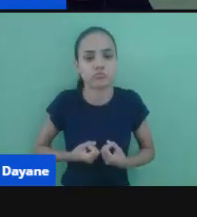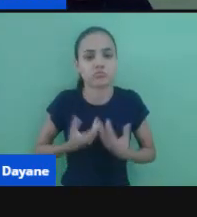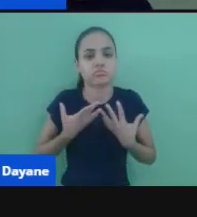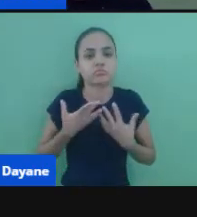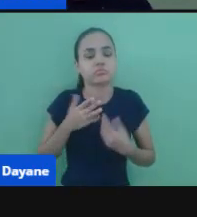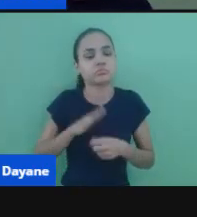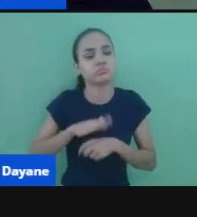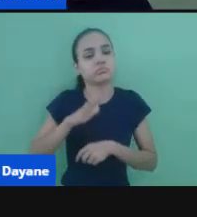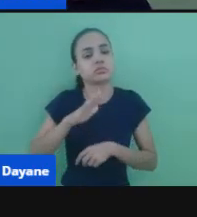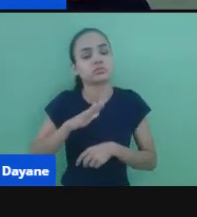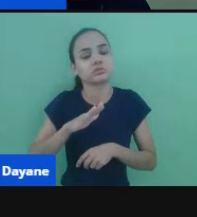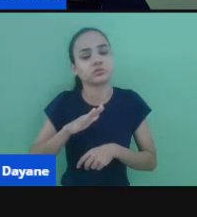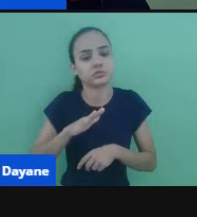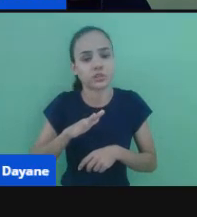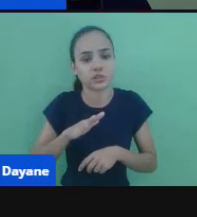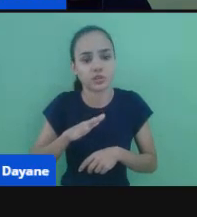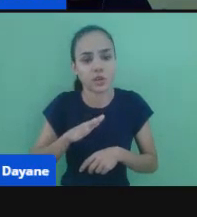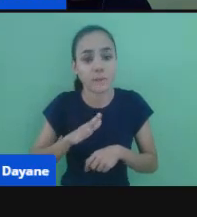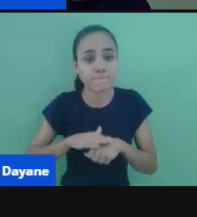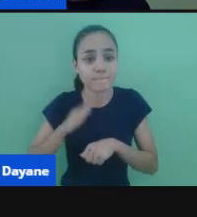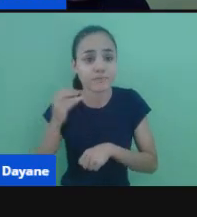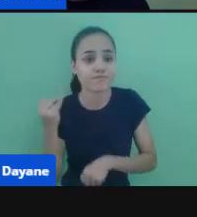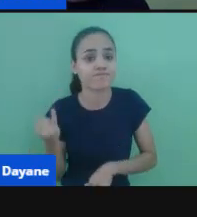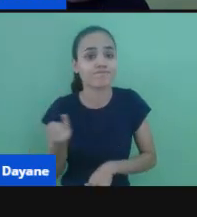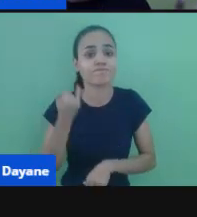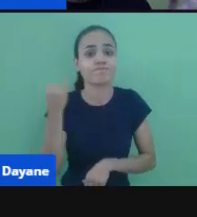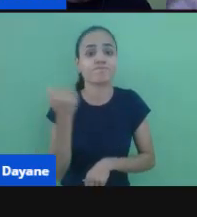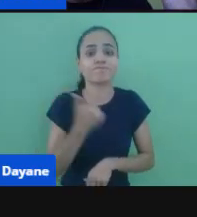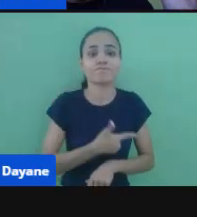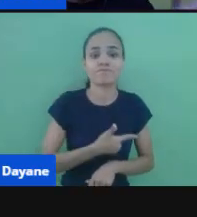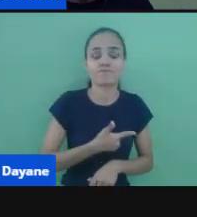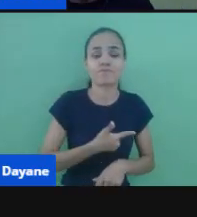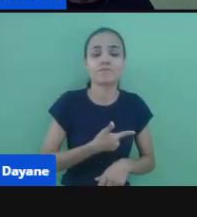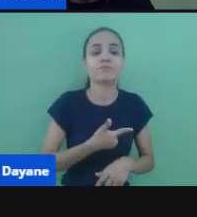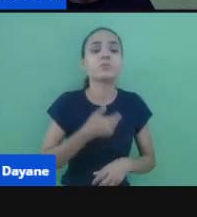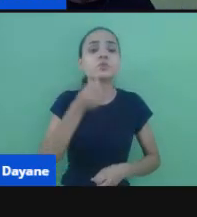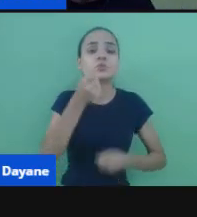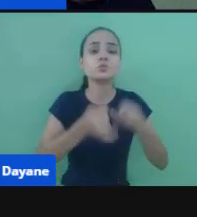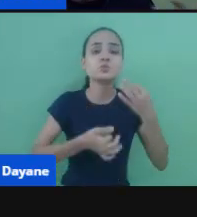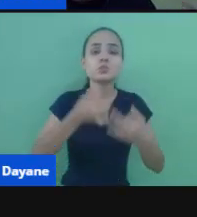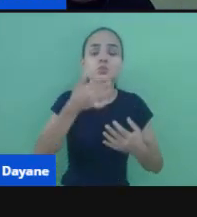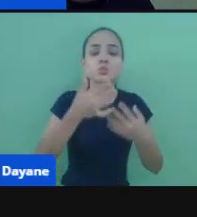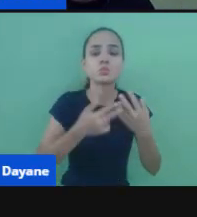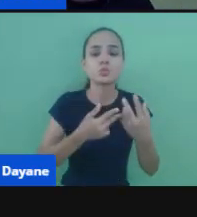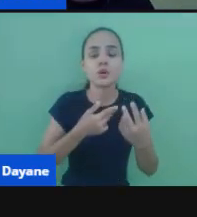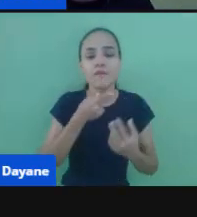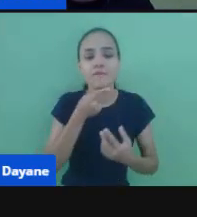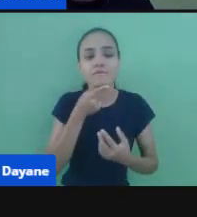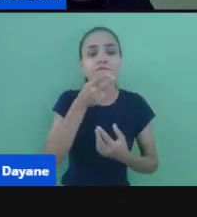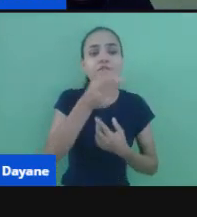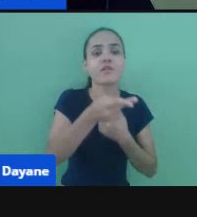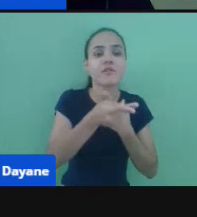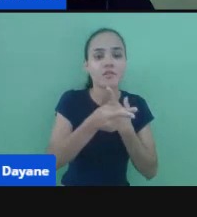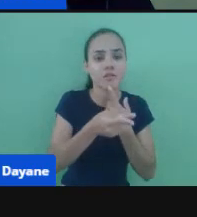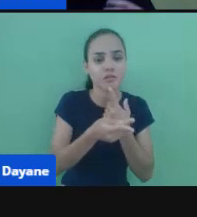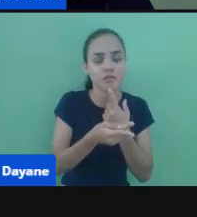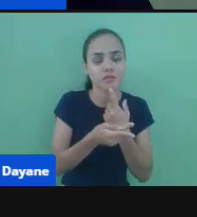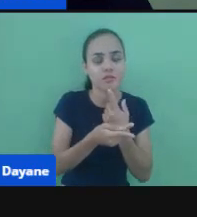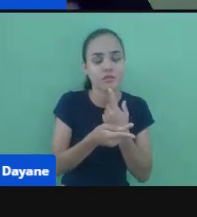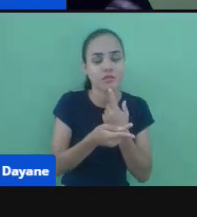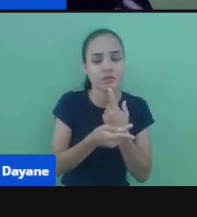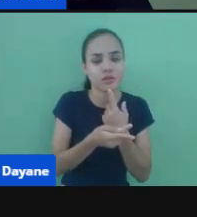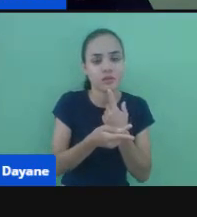verbal. São documentários que procuram enfatizar ao máximo a dimensão visual.